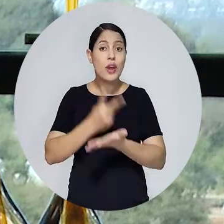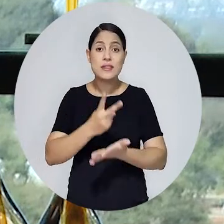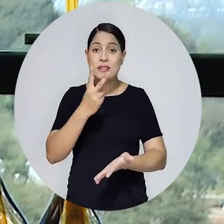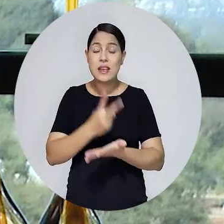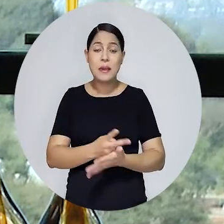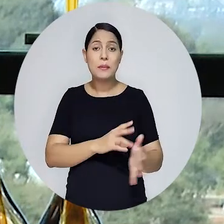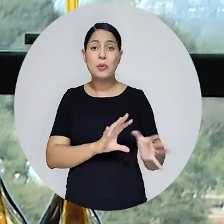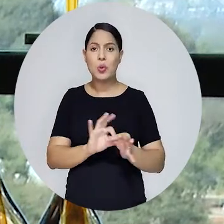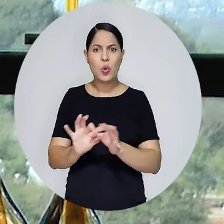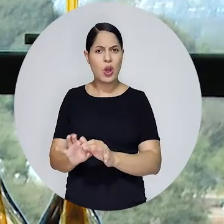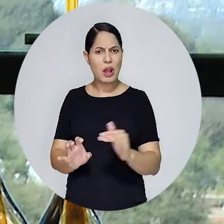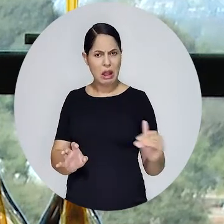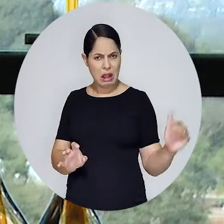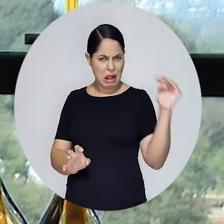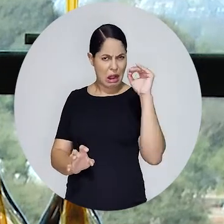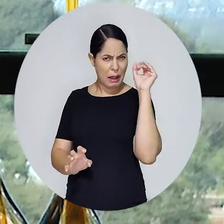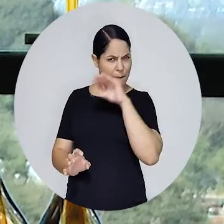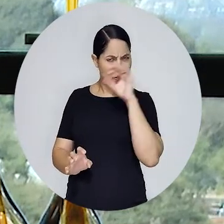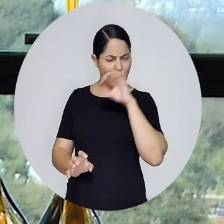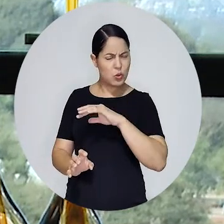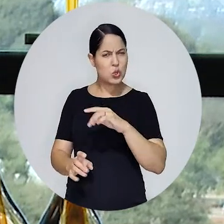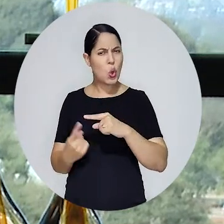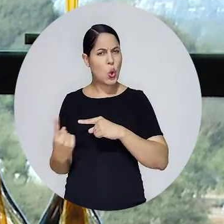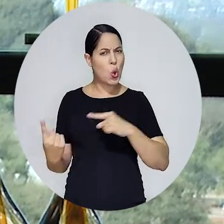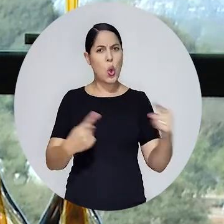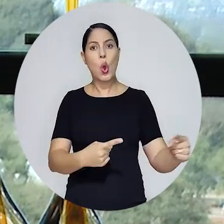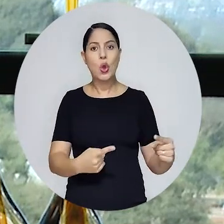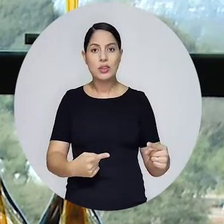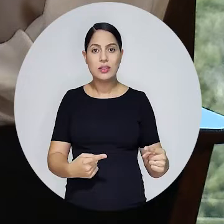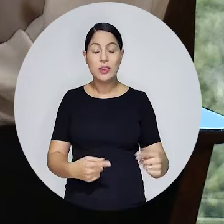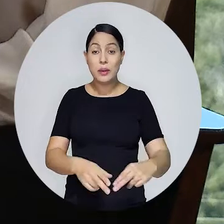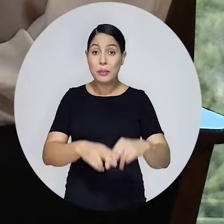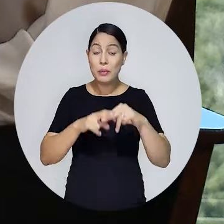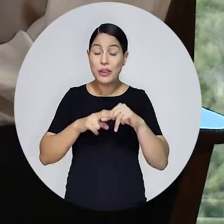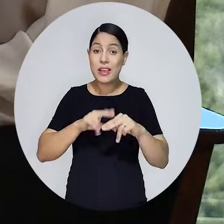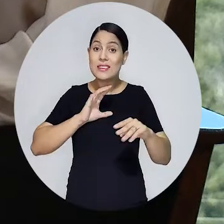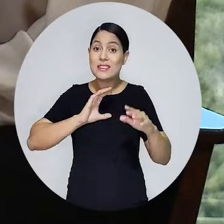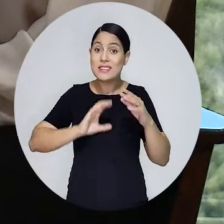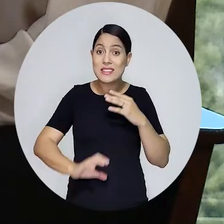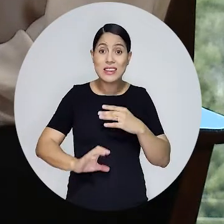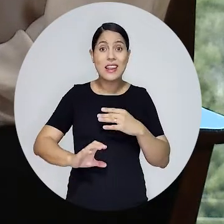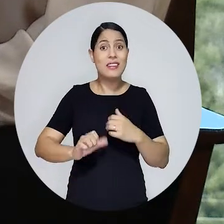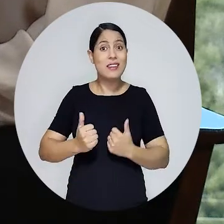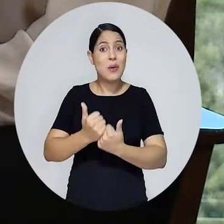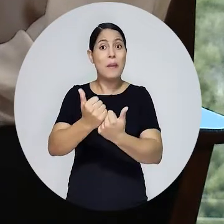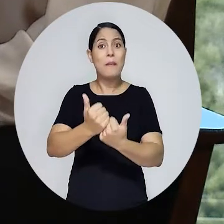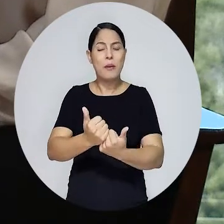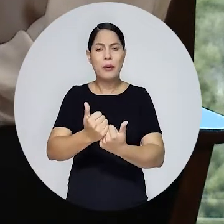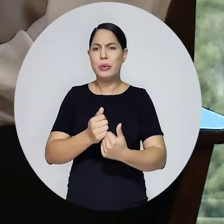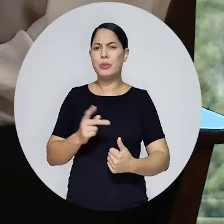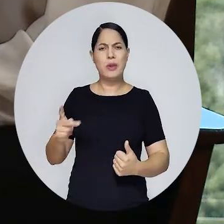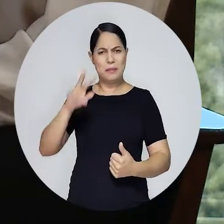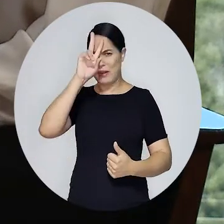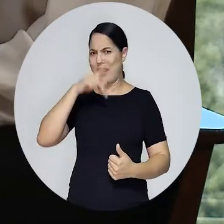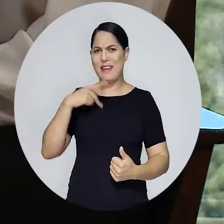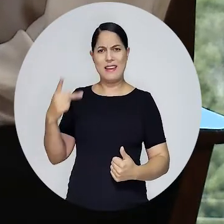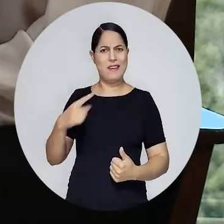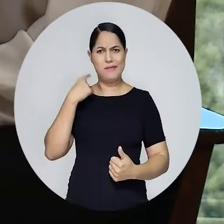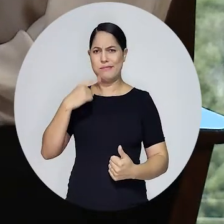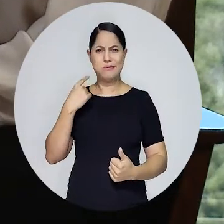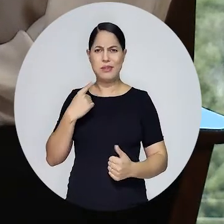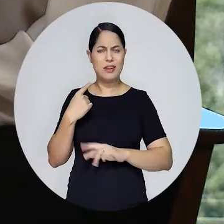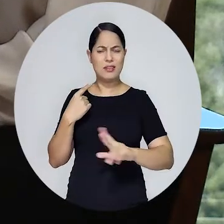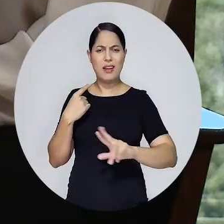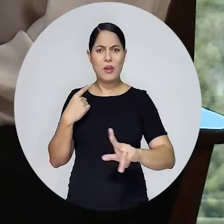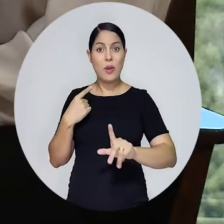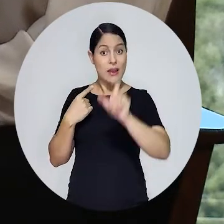sempre contestam abusos que, de alguma forma, retiram a segurança jurídica do cidadão. O advogado não está advogando para si, ele está advogando